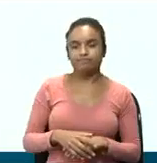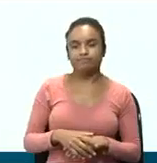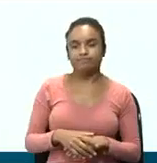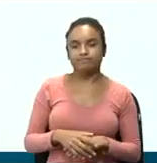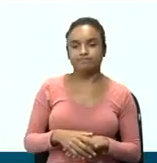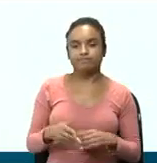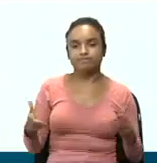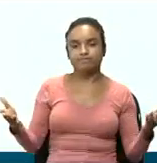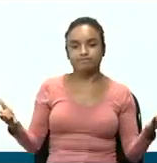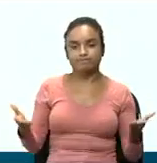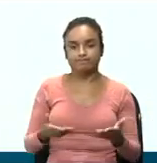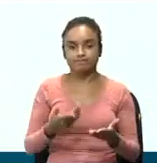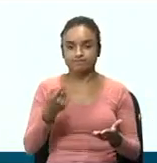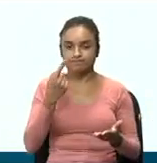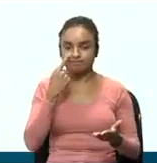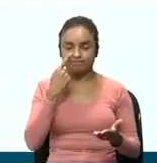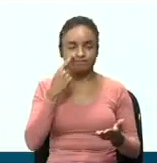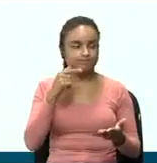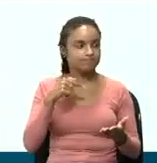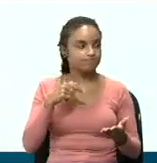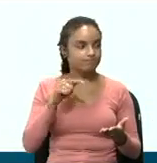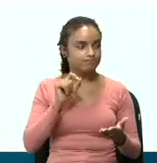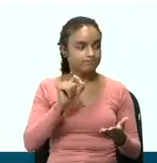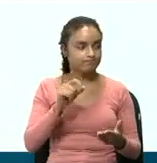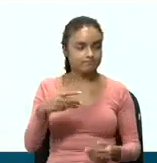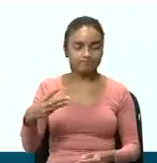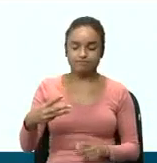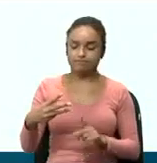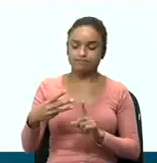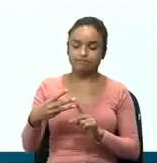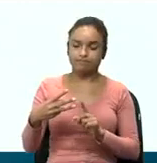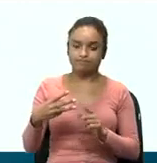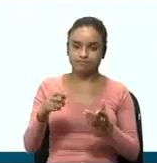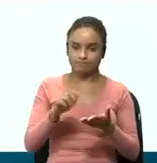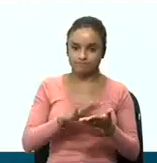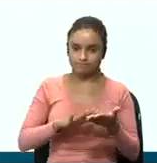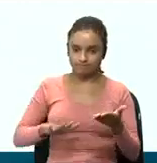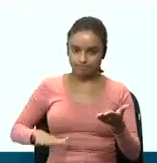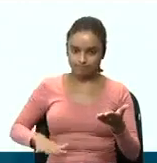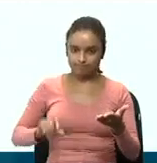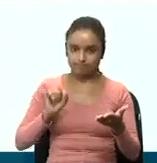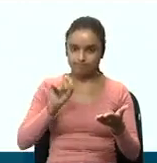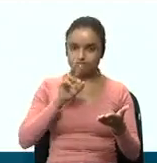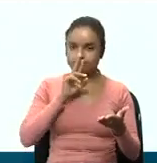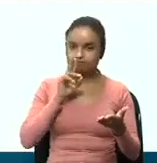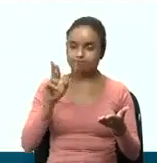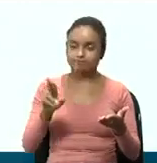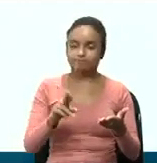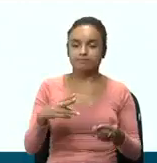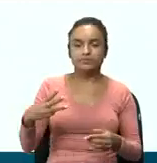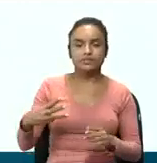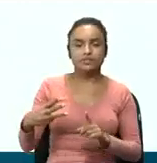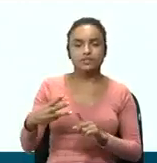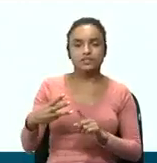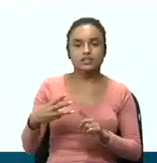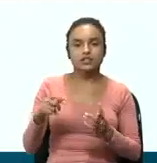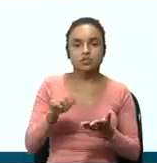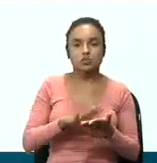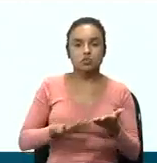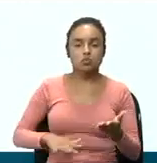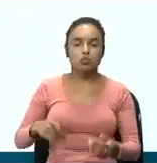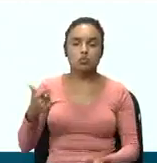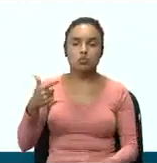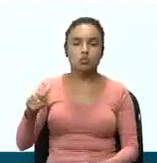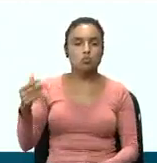Na sequência, nós vamos para o terceiro exercício. E nesse terceiro exercício, nós vamos aplicar um